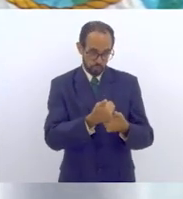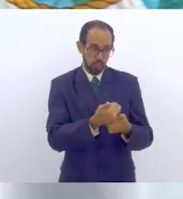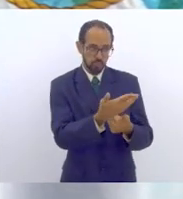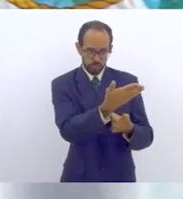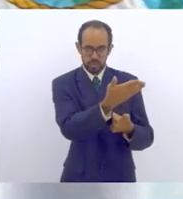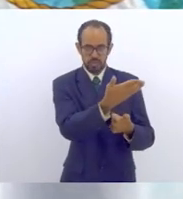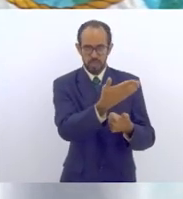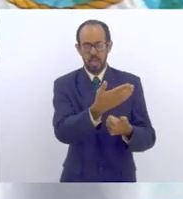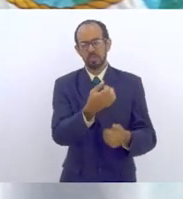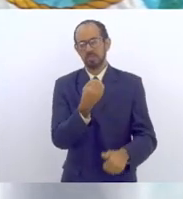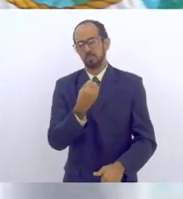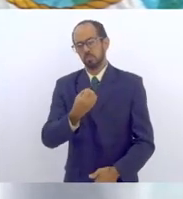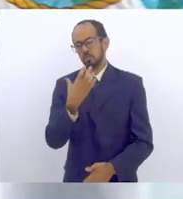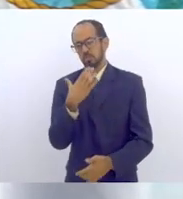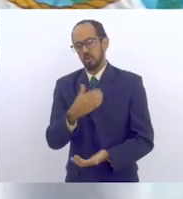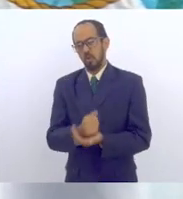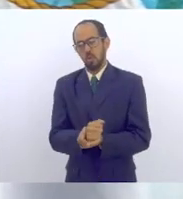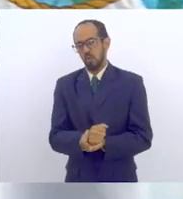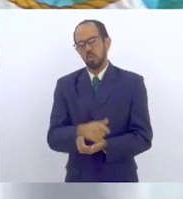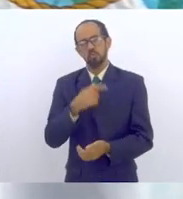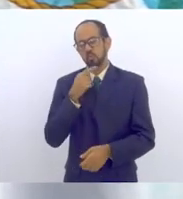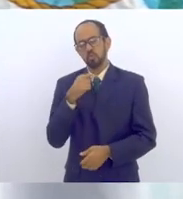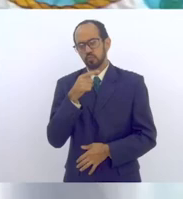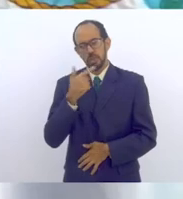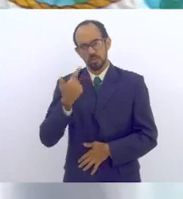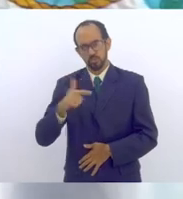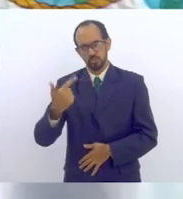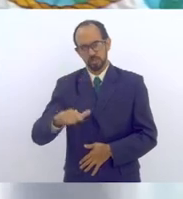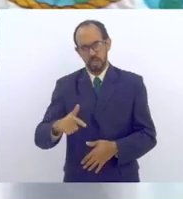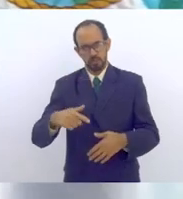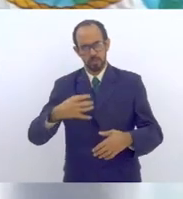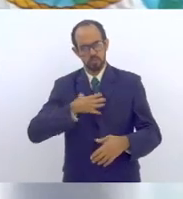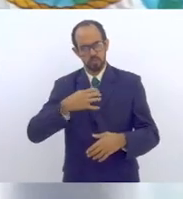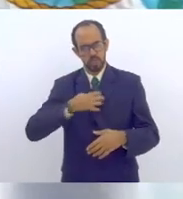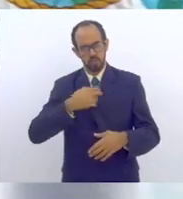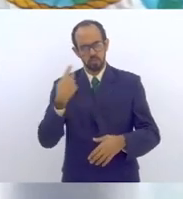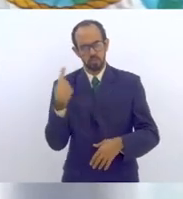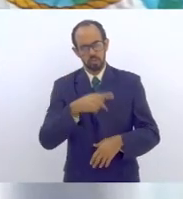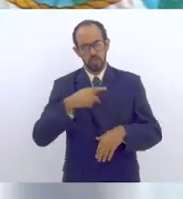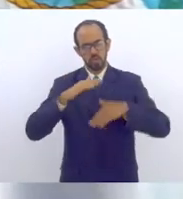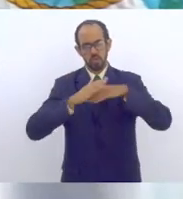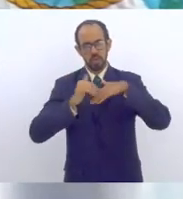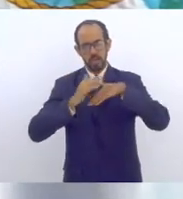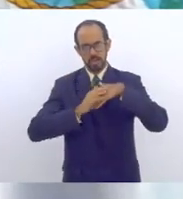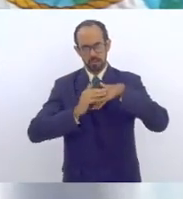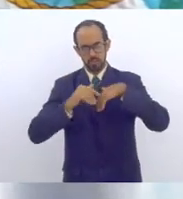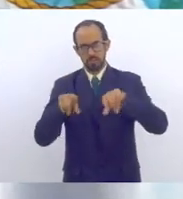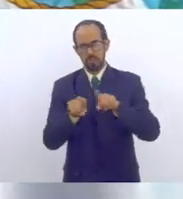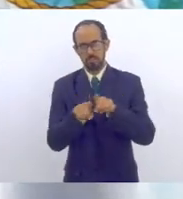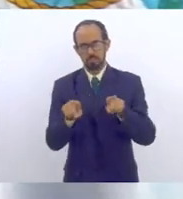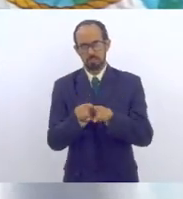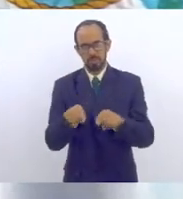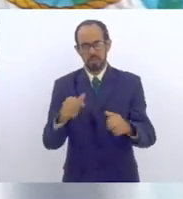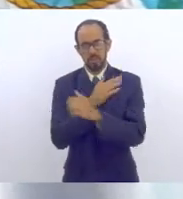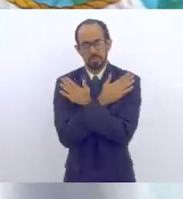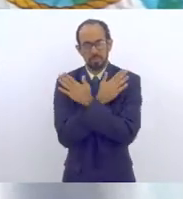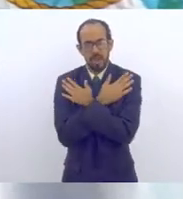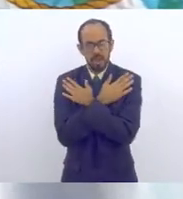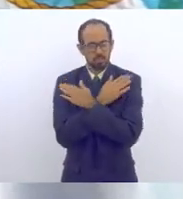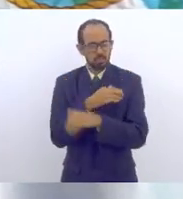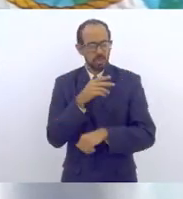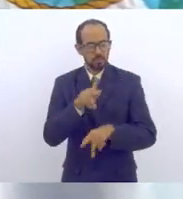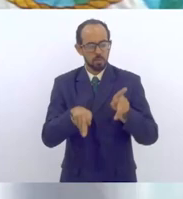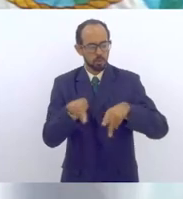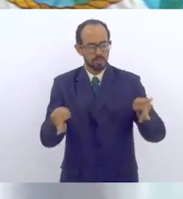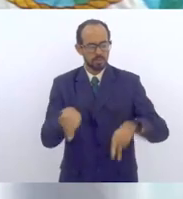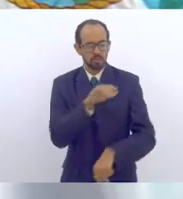essa cadeira com muito sucesso não tenho dúvida pela forma que você tem o carinho que você tem pelas pessoas leva um abraço à população de Campos a